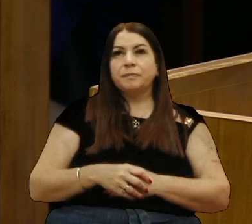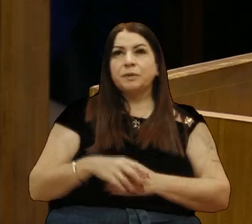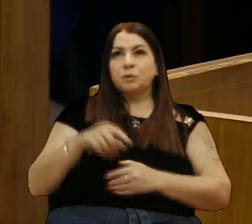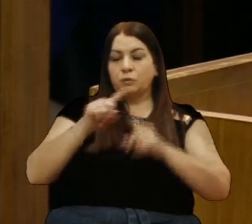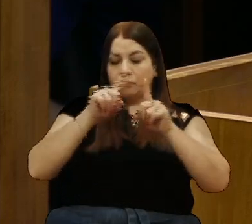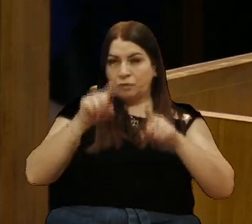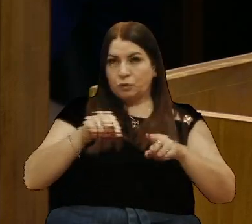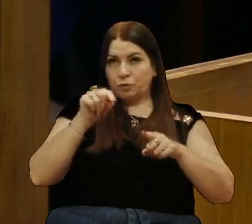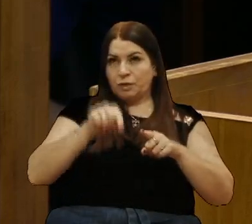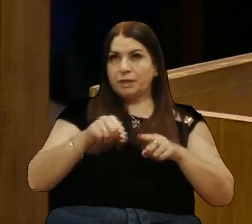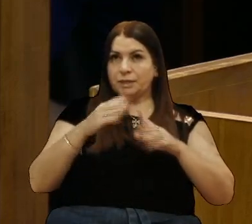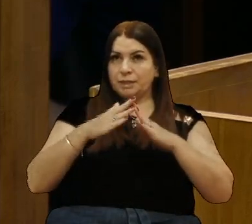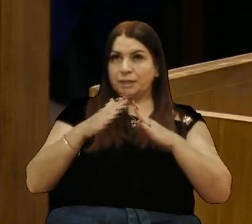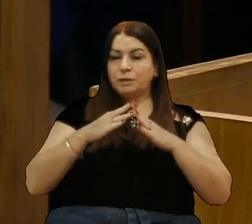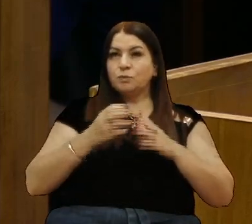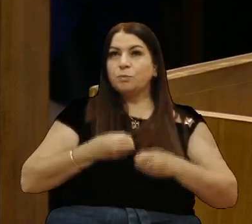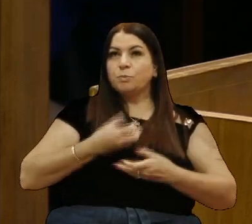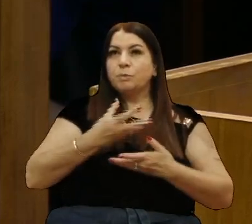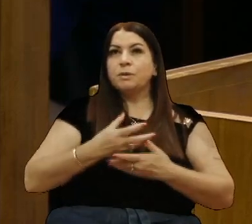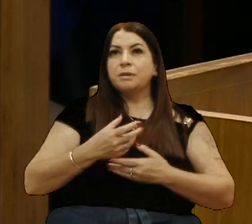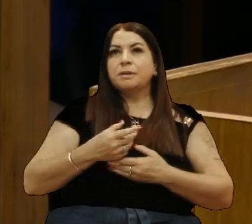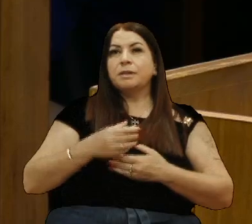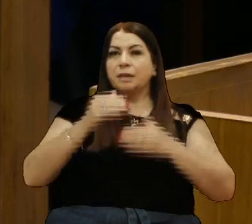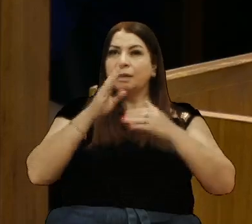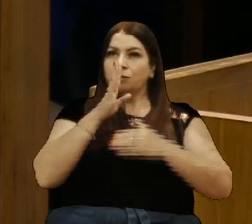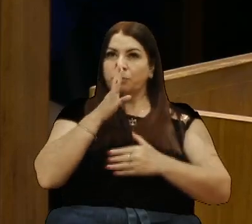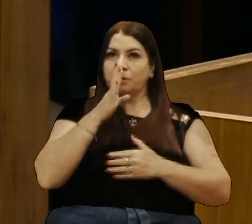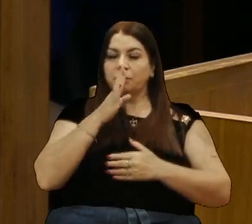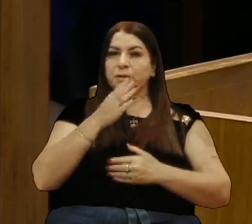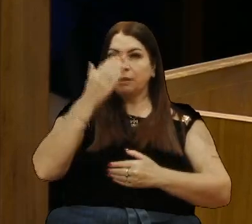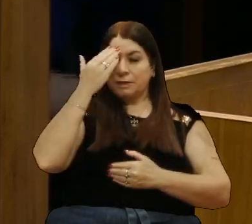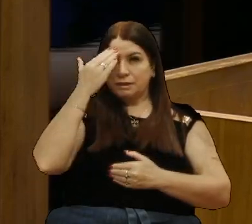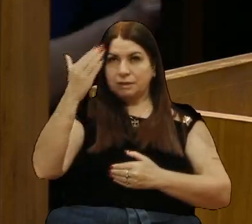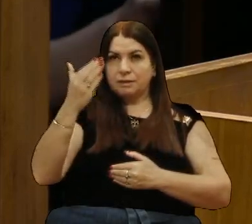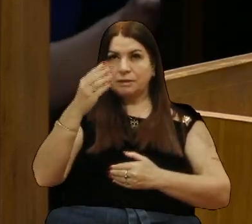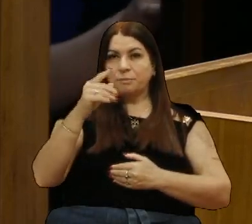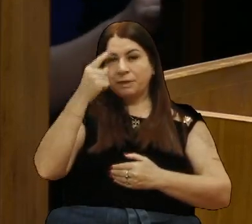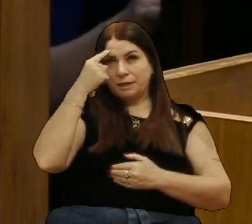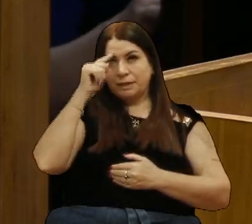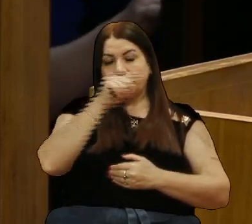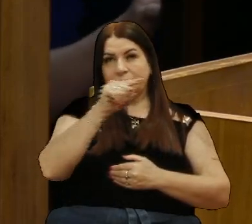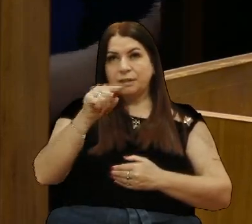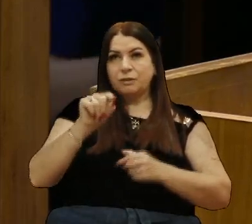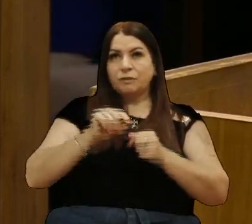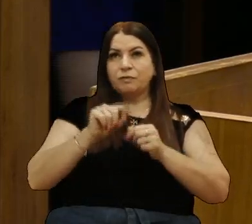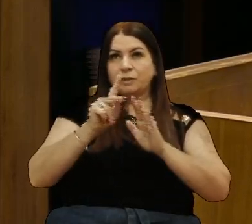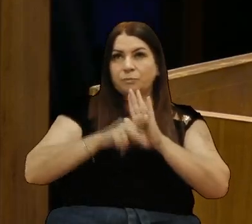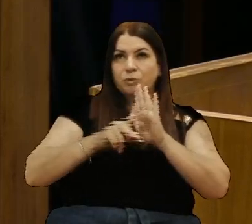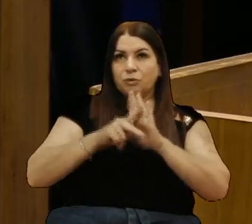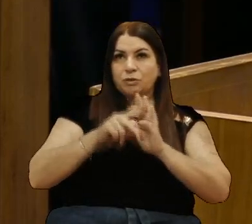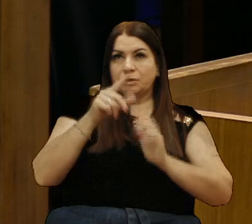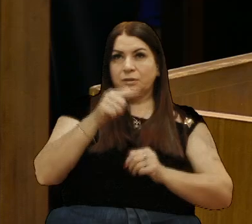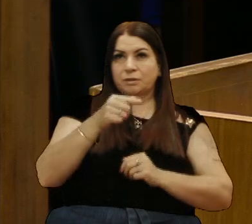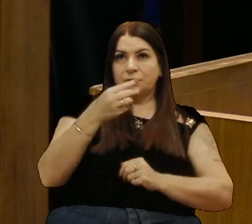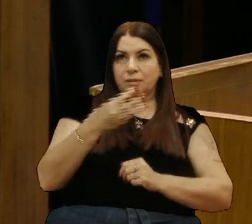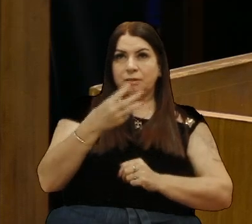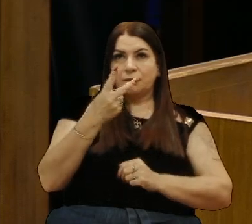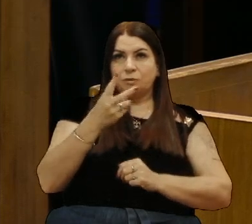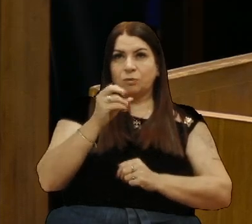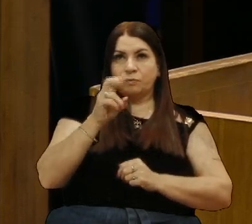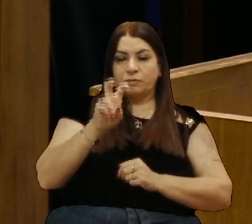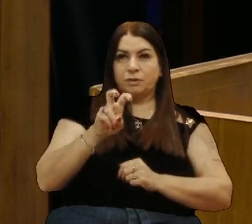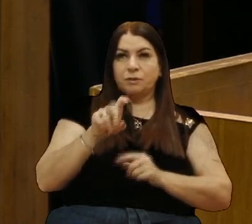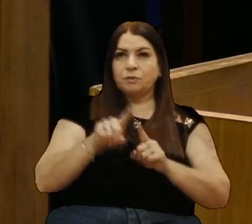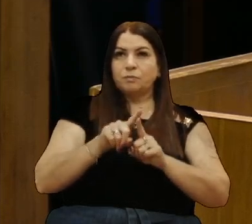servidora dessa casa e gostaria de expressar minha profunda admiração e gratidão pela iniciativa de lançar o projeto número 73 de